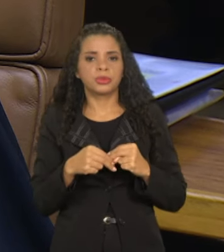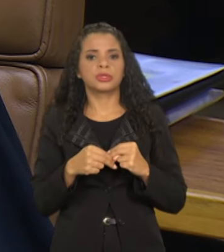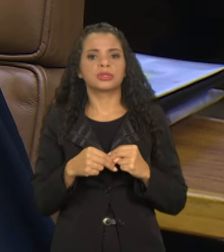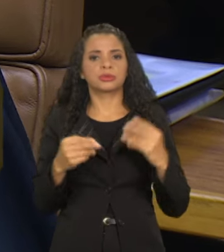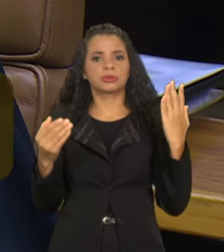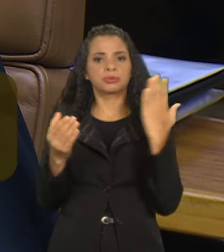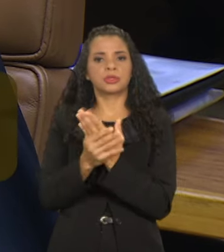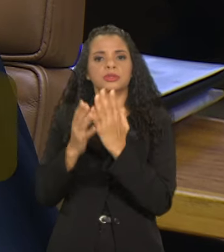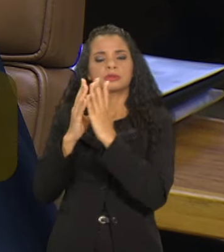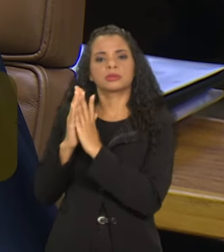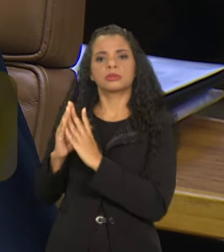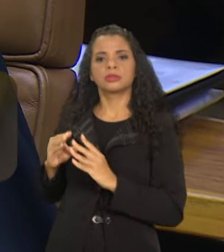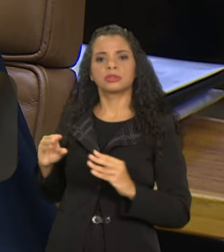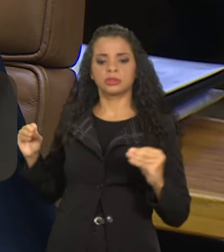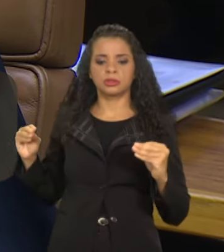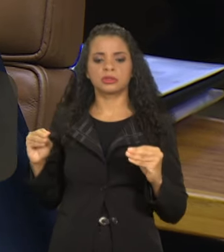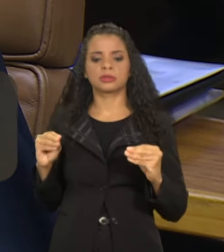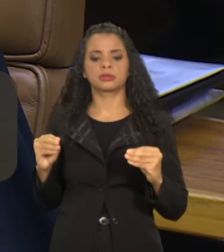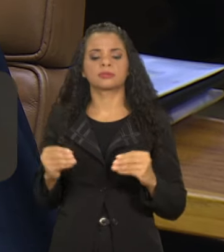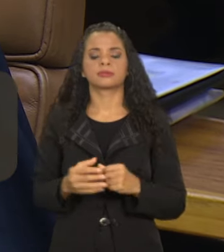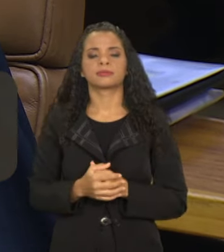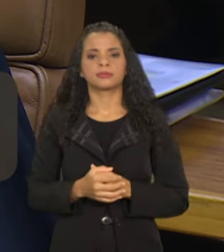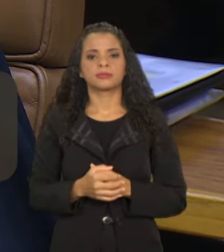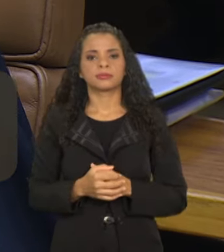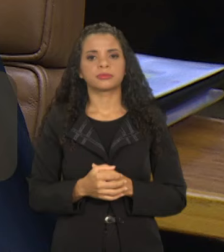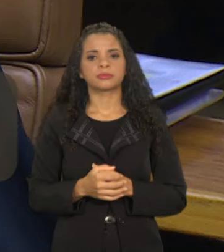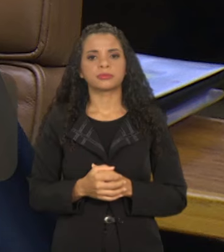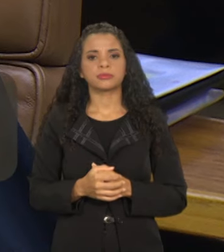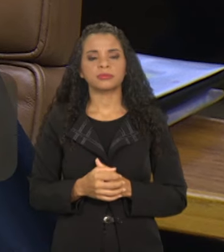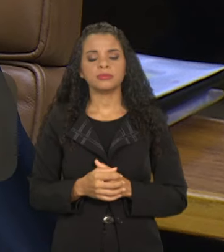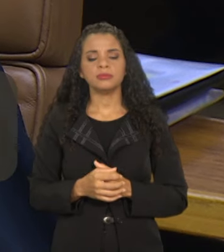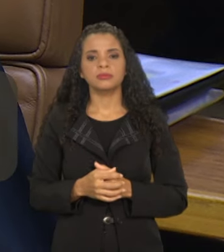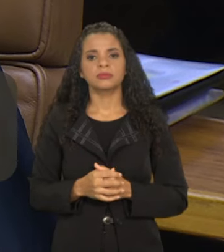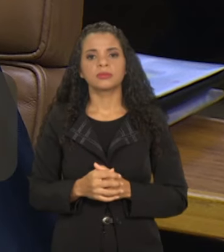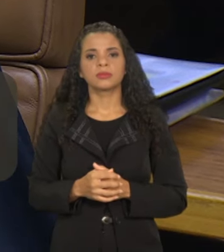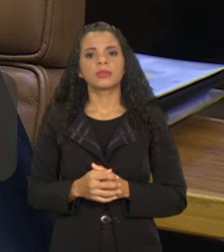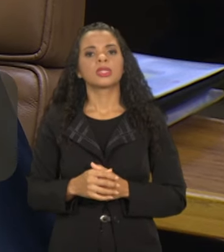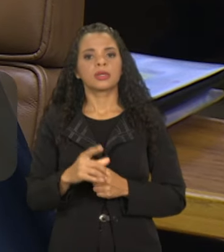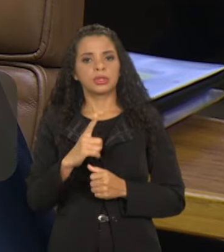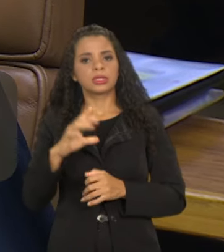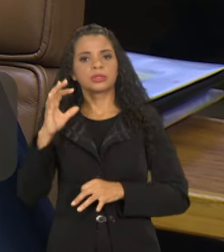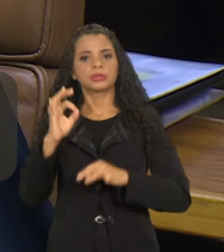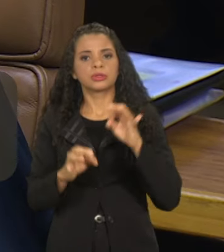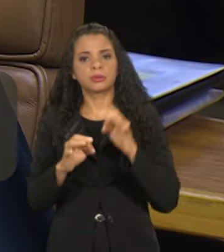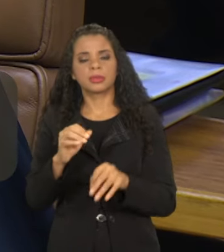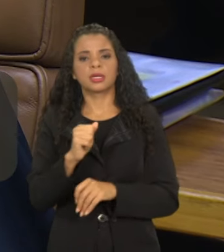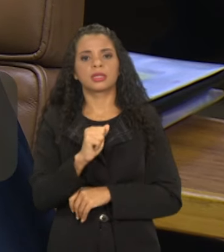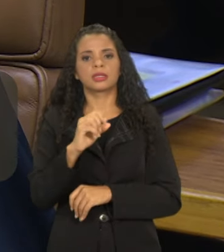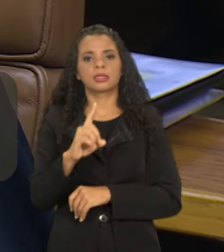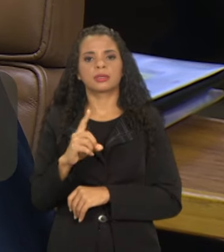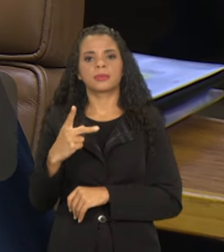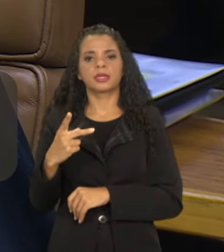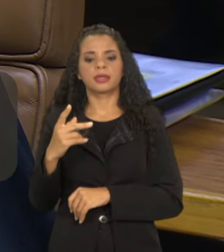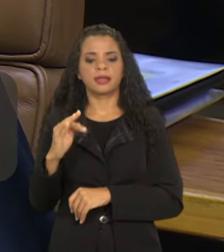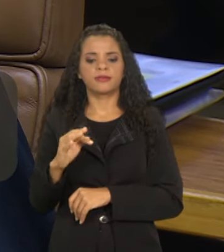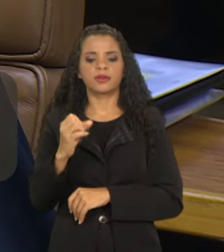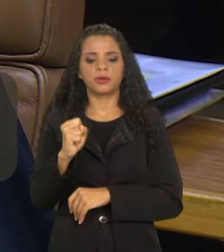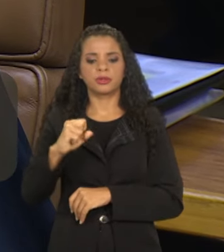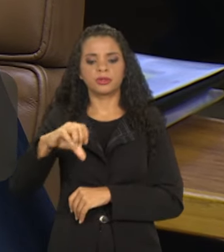resolução do mérito, por falta de interesse superveniente de agir. Influência do julgamento das ADPFs 898, 900,